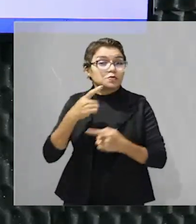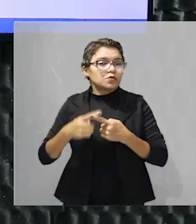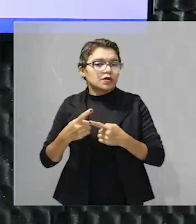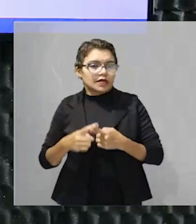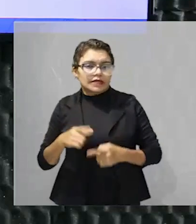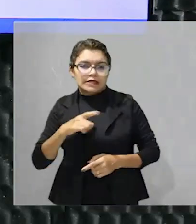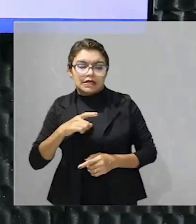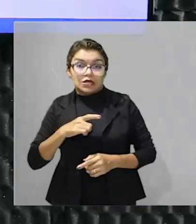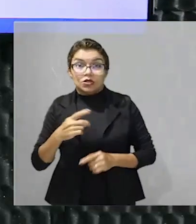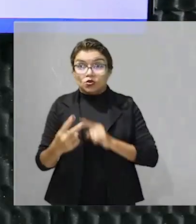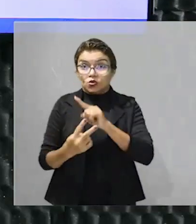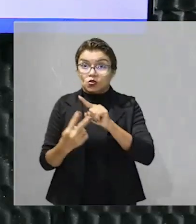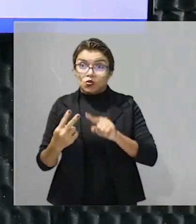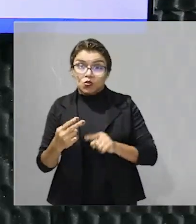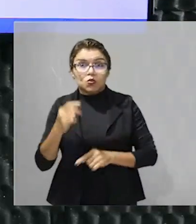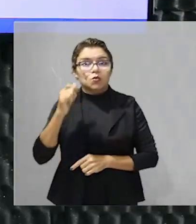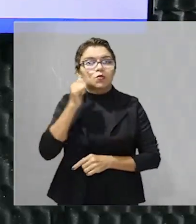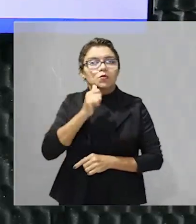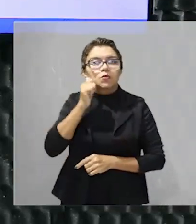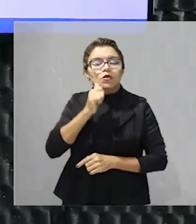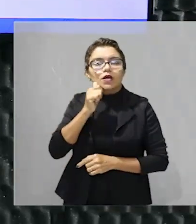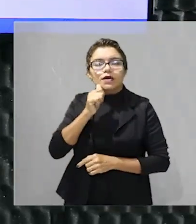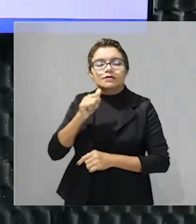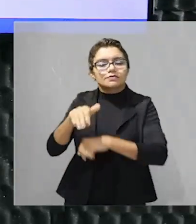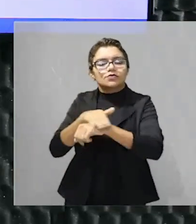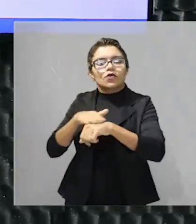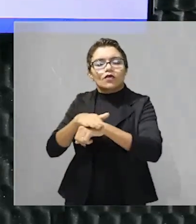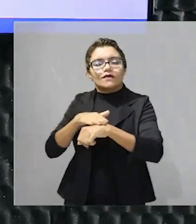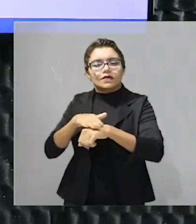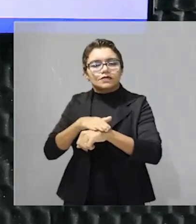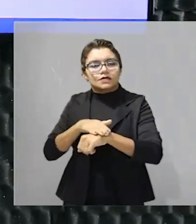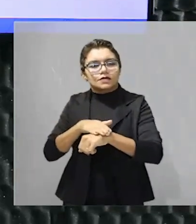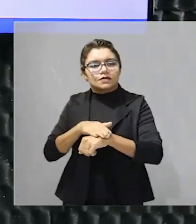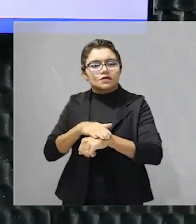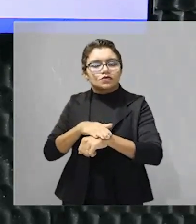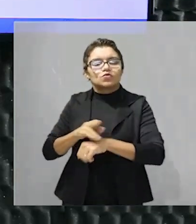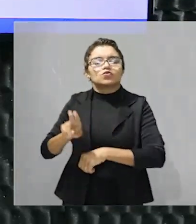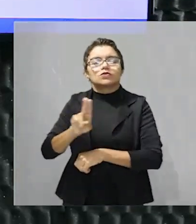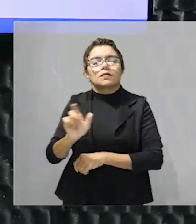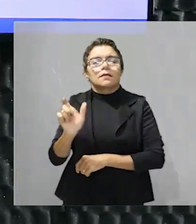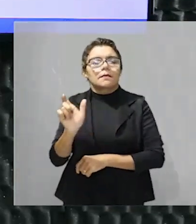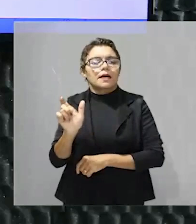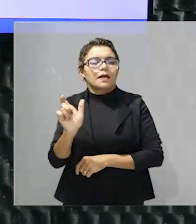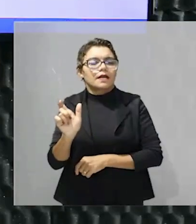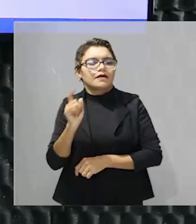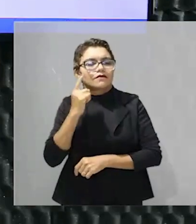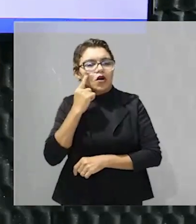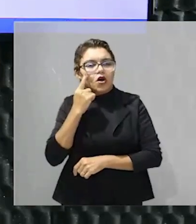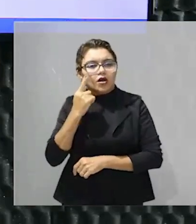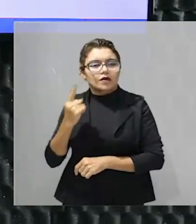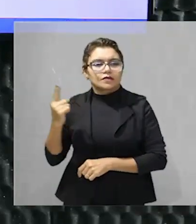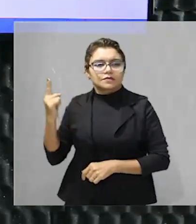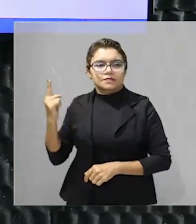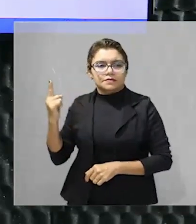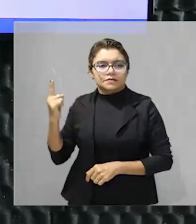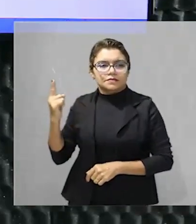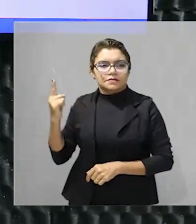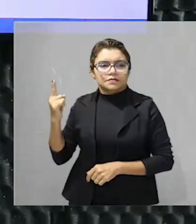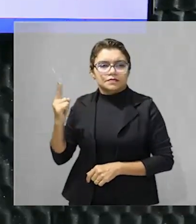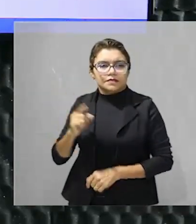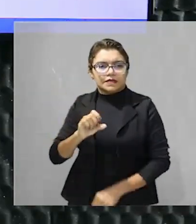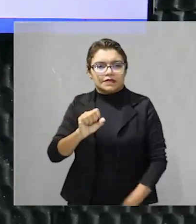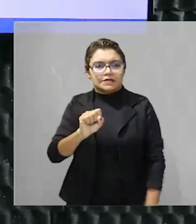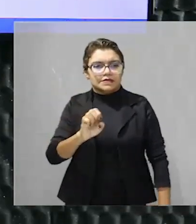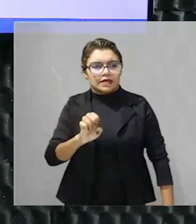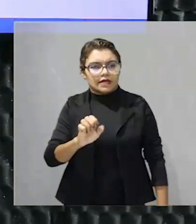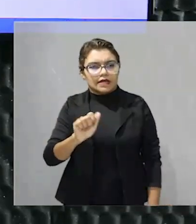duas mulheres e elas estão falando da palavra season. Vem aí a season que eu